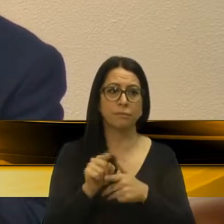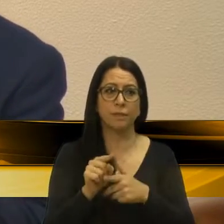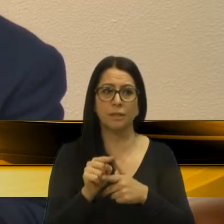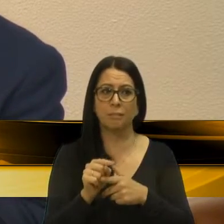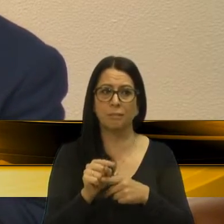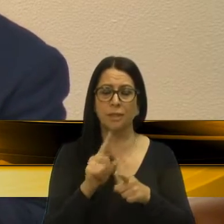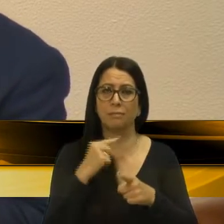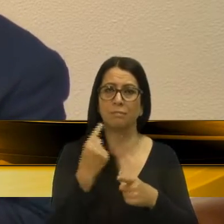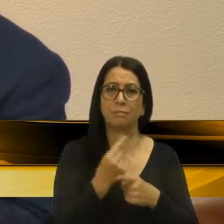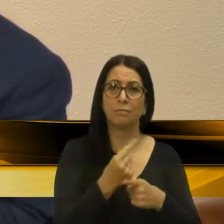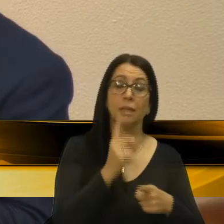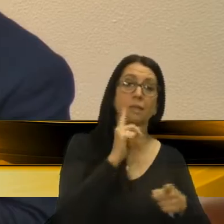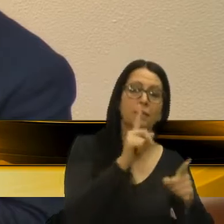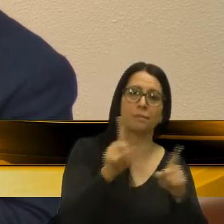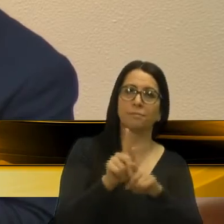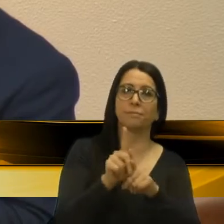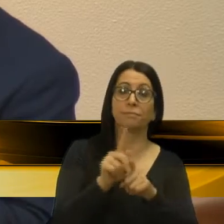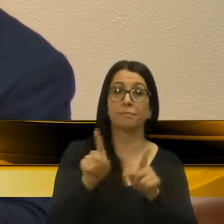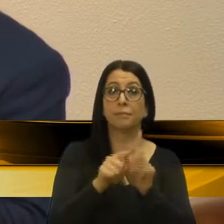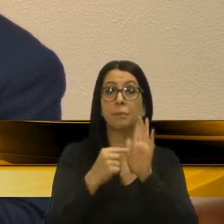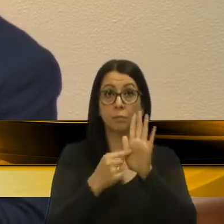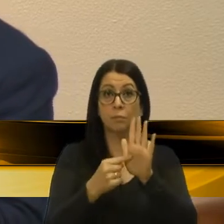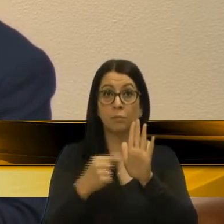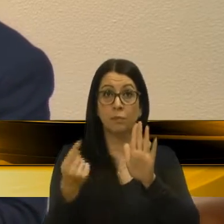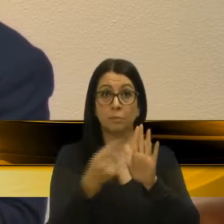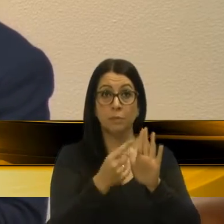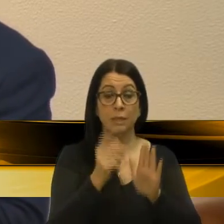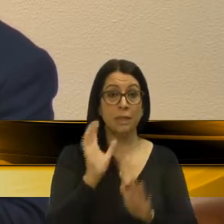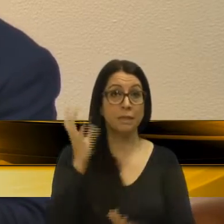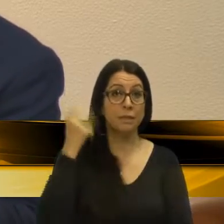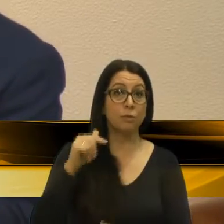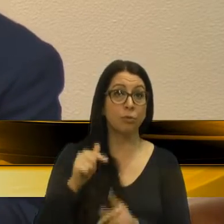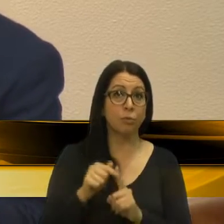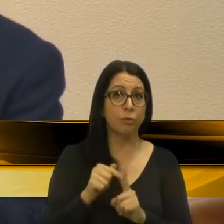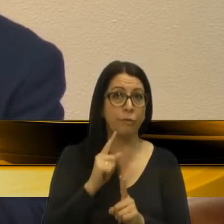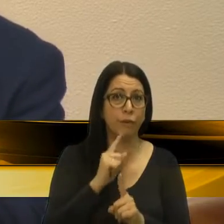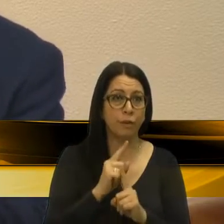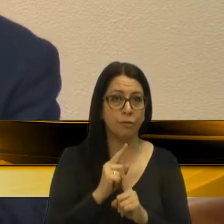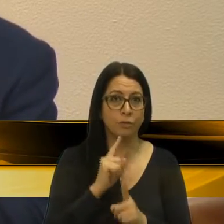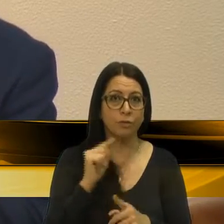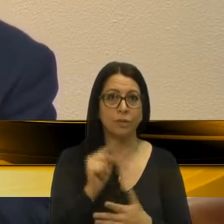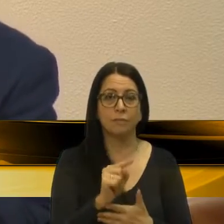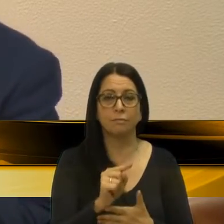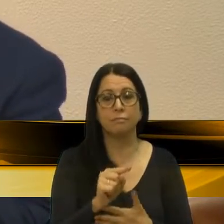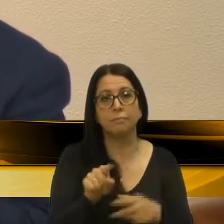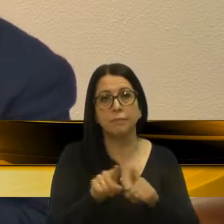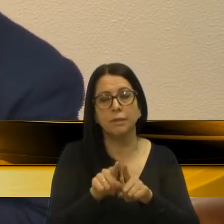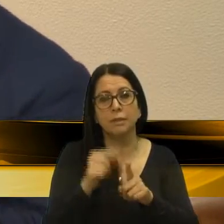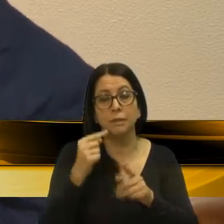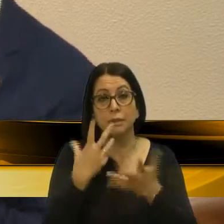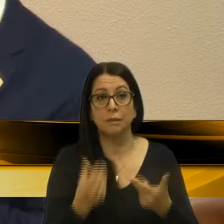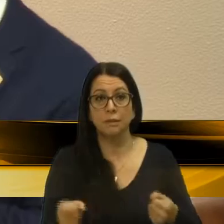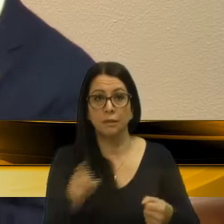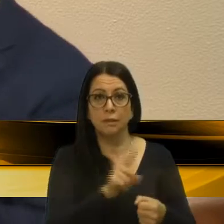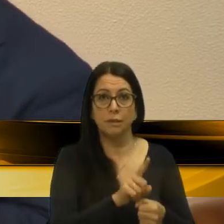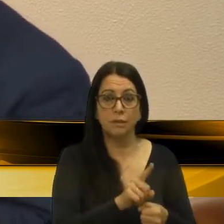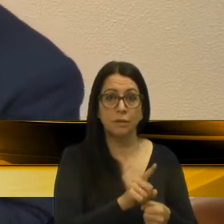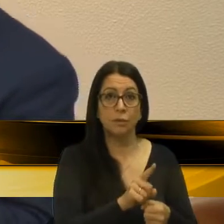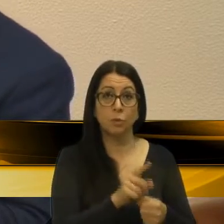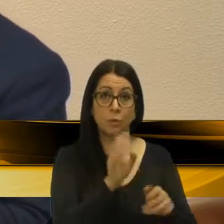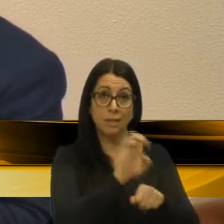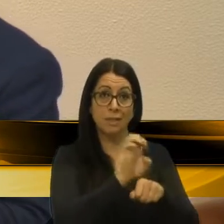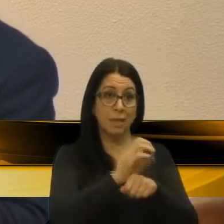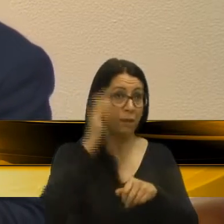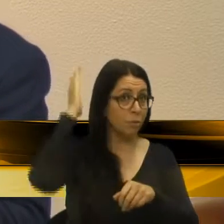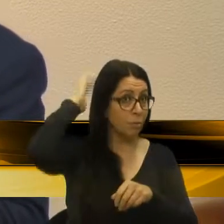são poucas. E eles transmitem. Tem uma decisão lá de transmitir. Teve lei e foi acatado. Então, o Estado do Paraná transmite